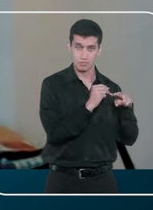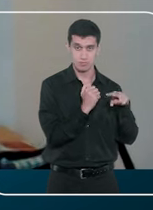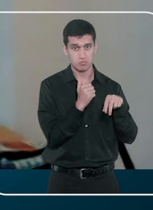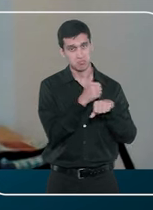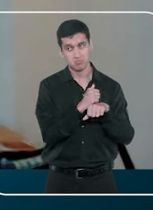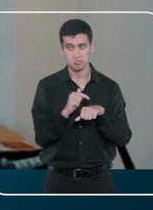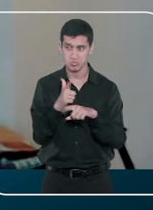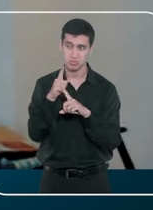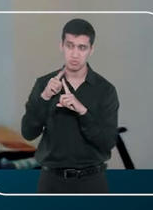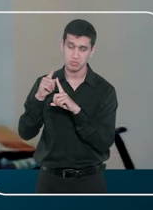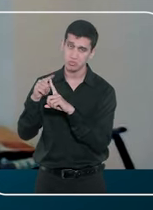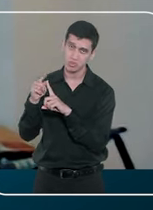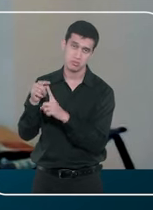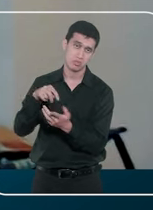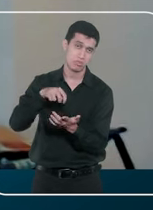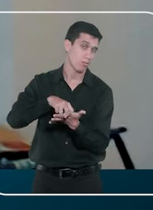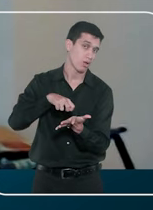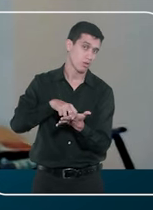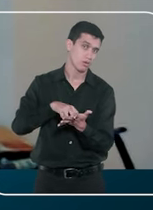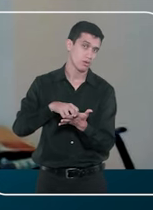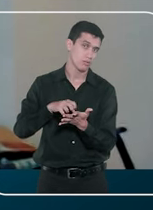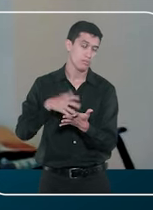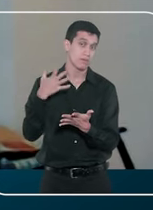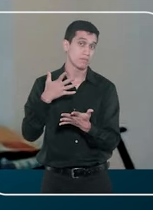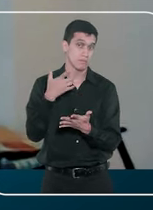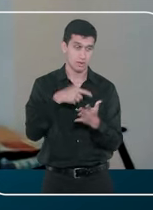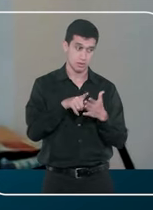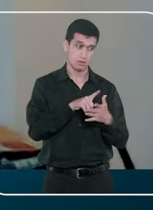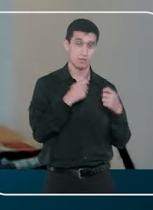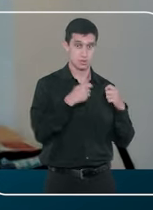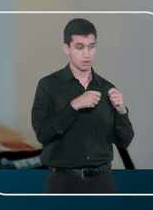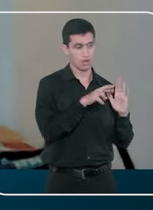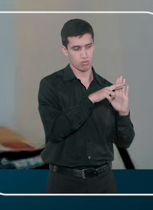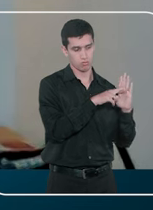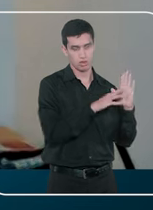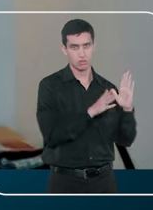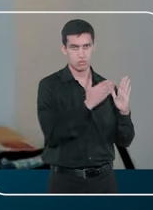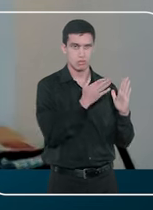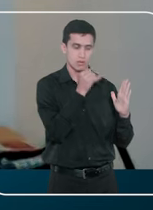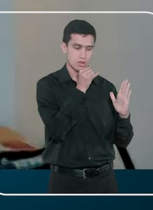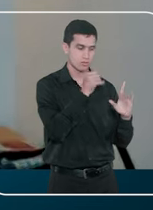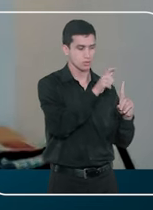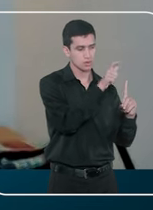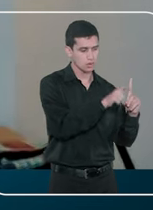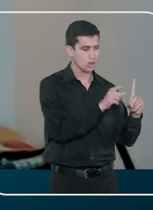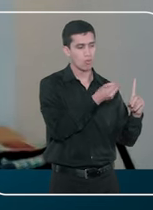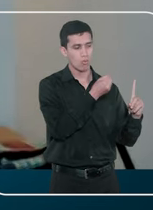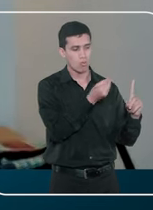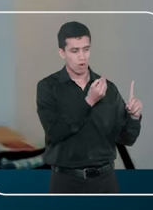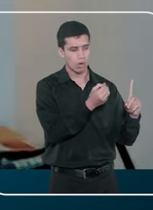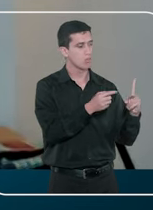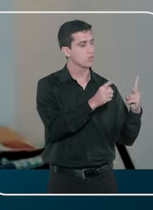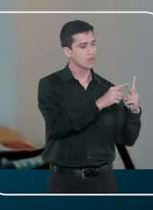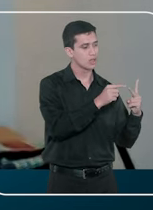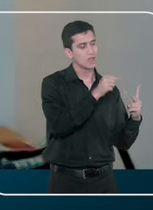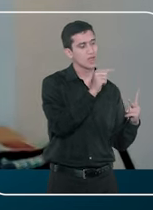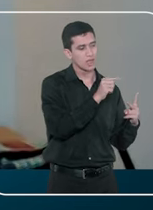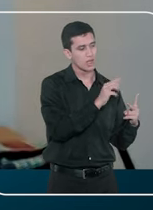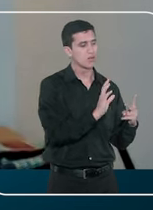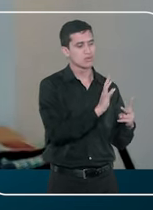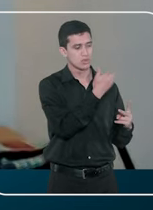dessa colaboração. E quais são esses critérios? Personalidade do colaborador, natureza dos crimes, as